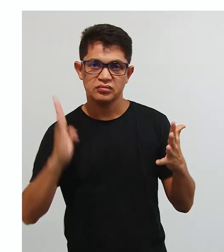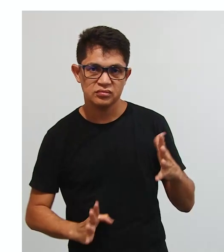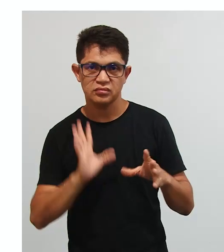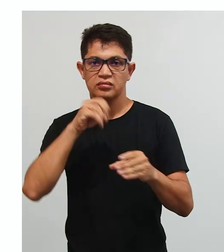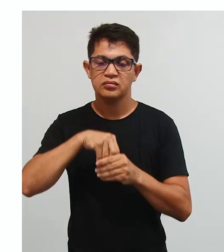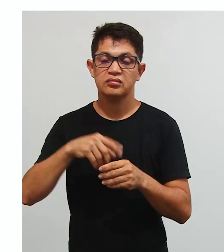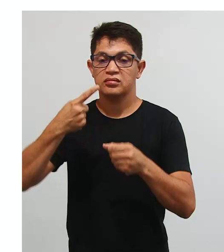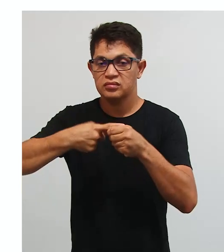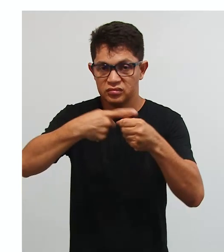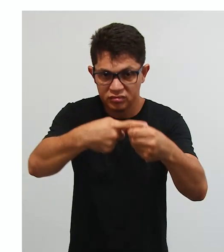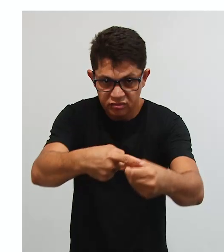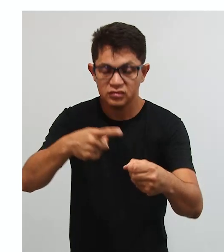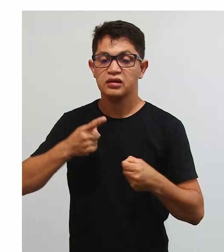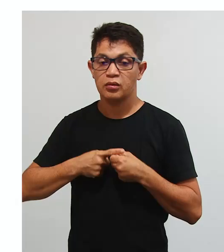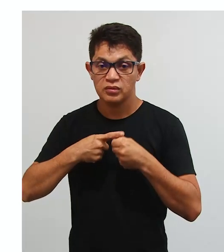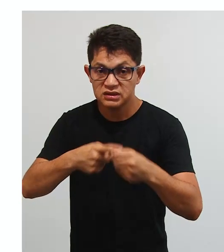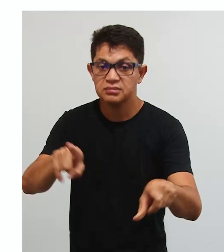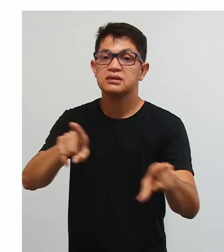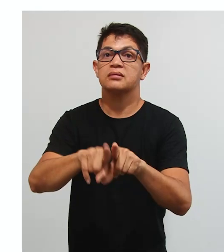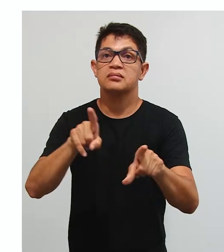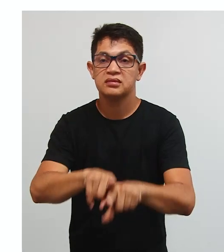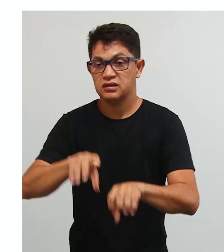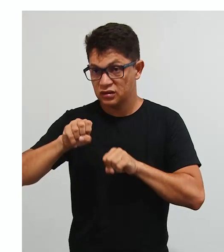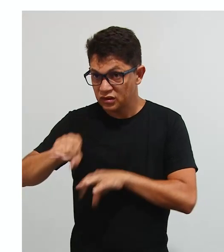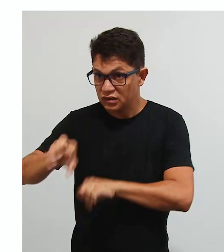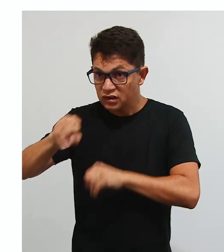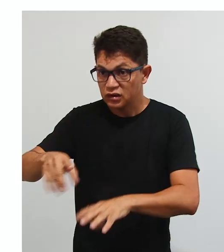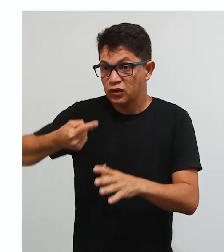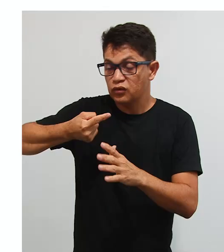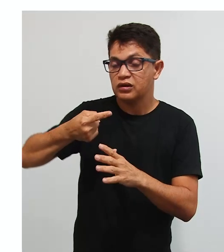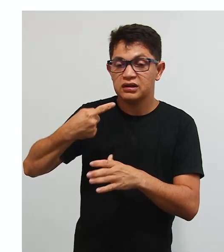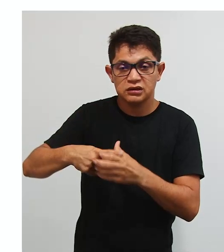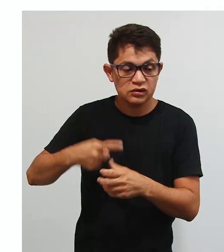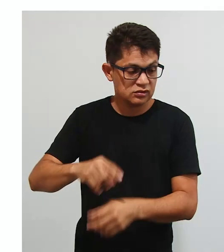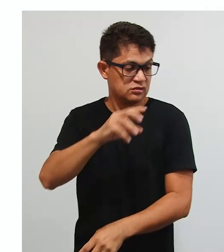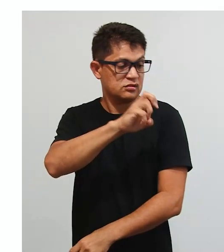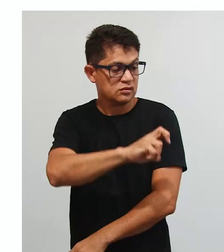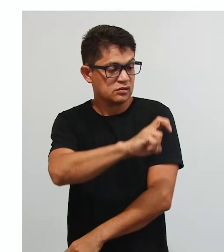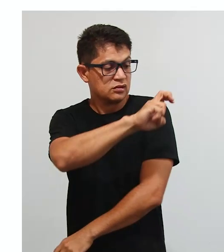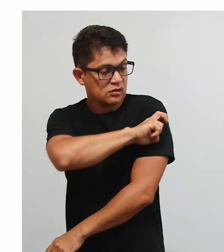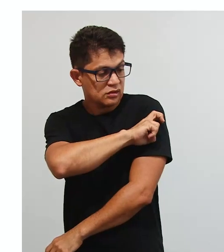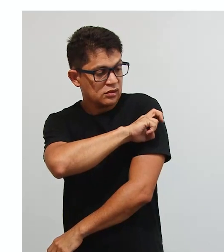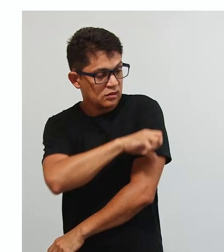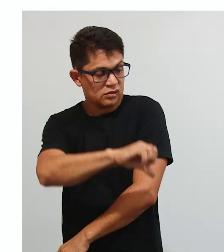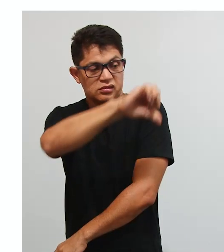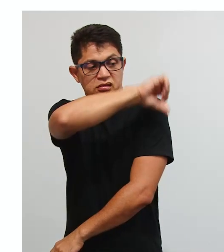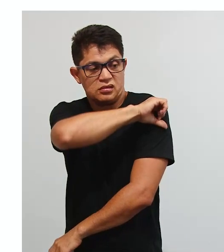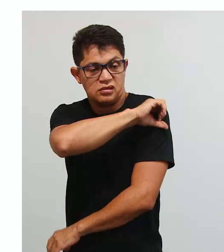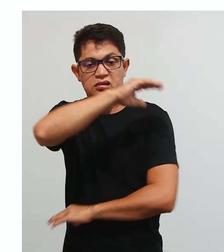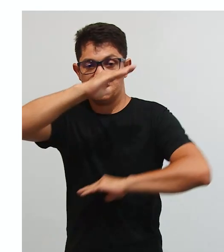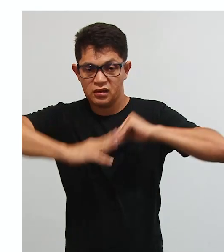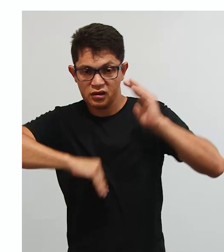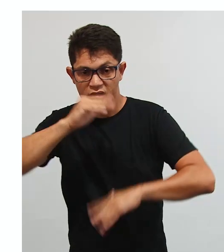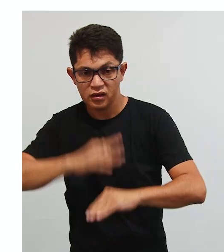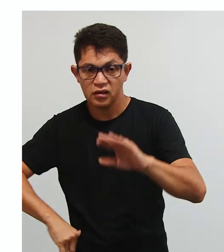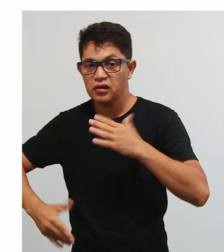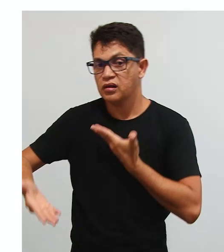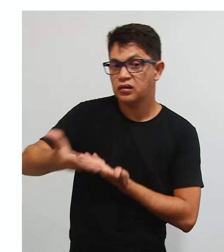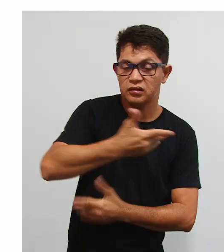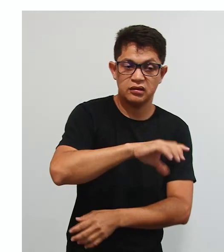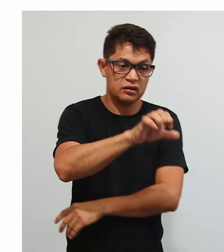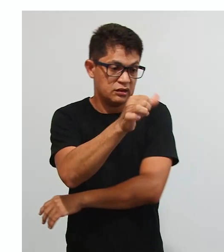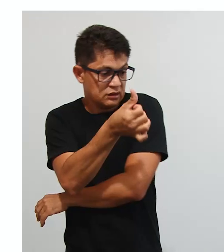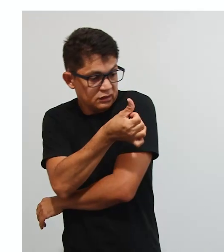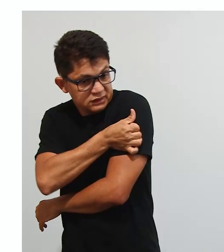são os municípios. Já na educação fundamental, nós temos aí a educação